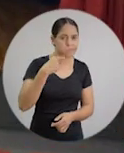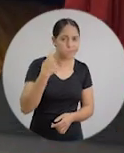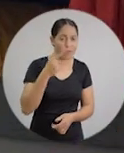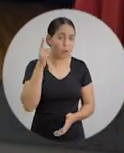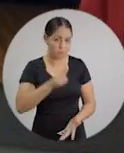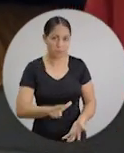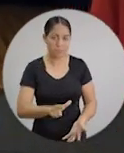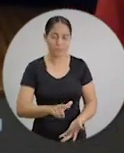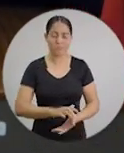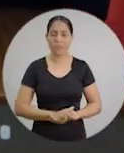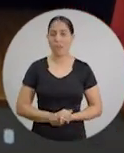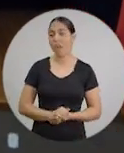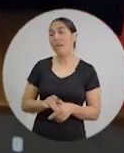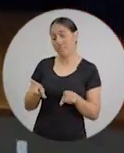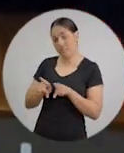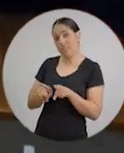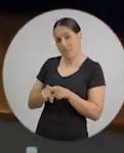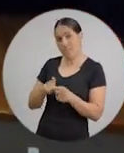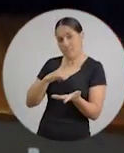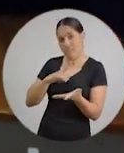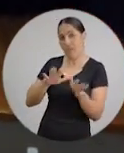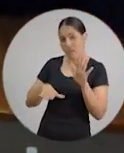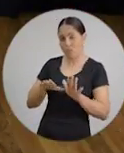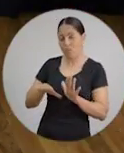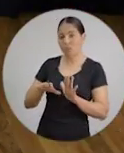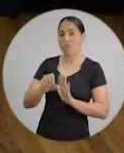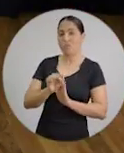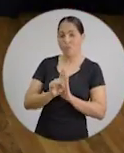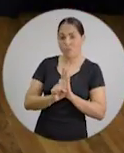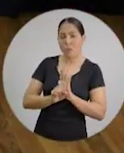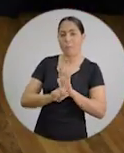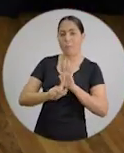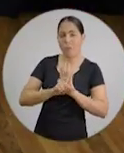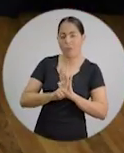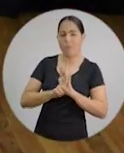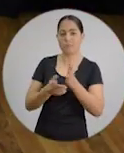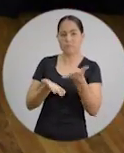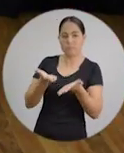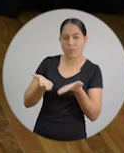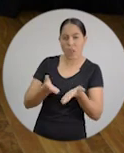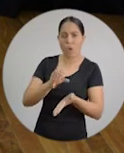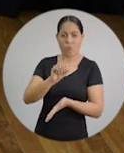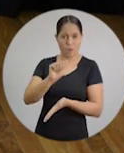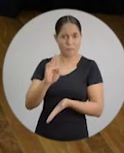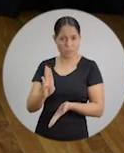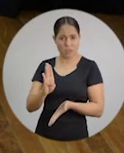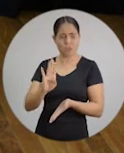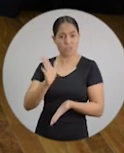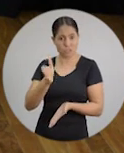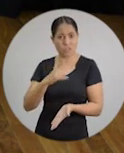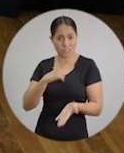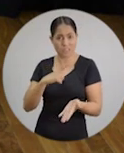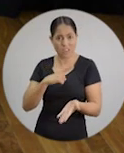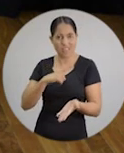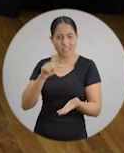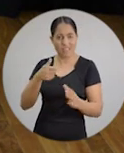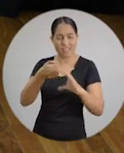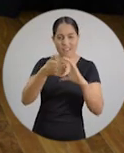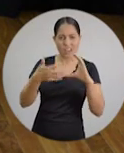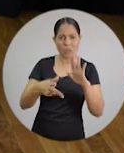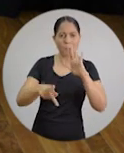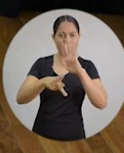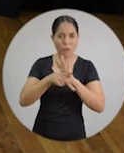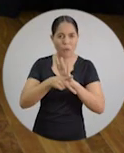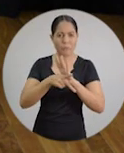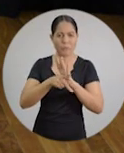valores que se espera daquele que pretende exercer a advocacia. Porque já existem súmulas que hoje tratam da idoneidade moral ali na